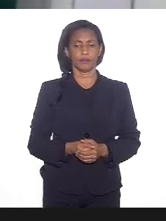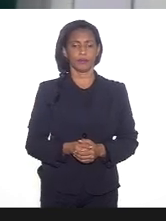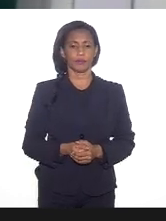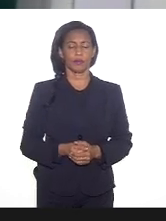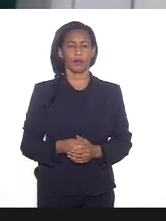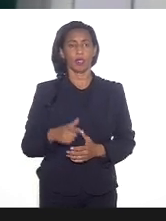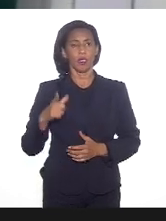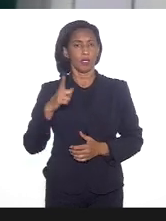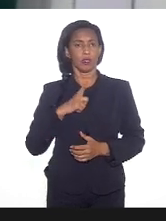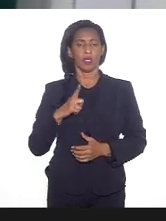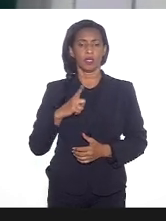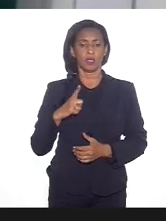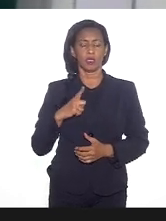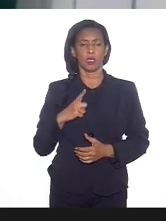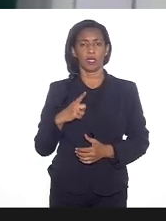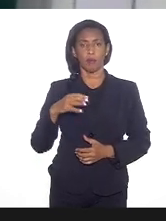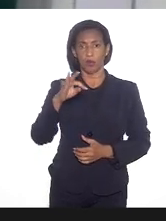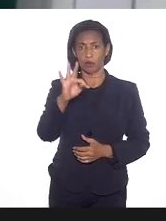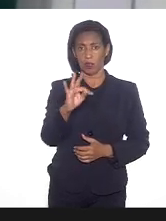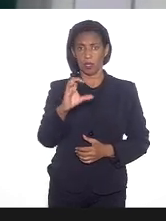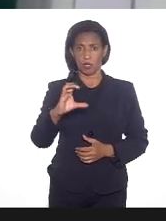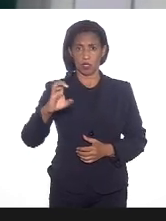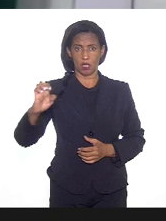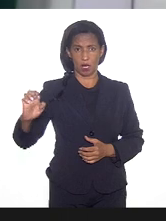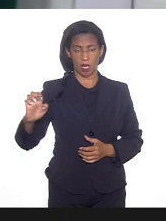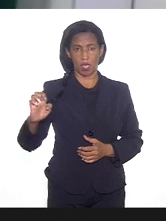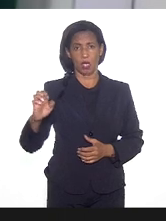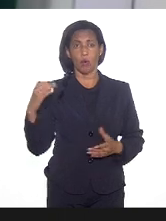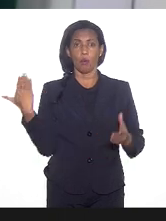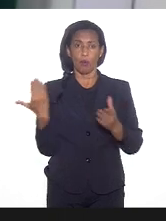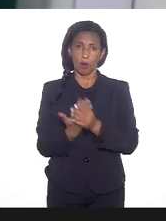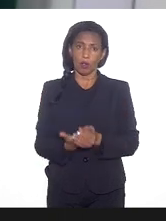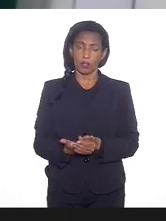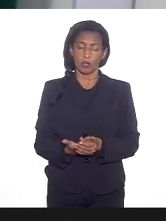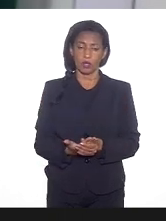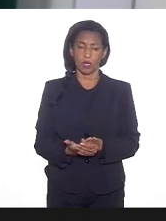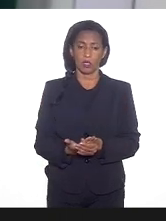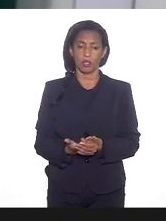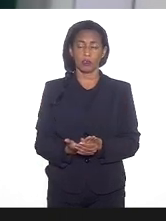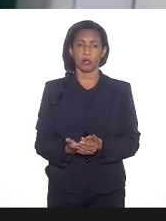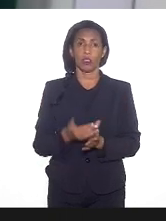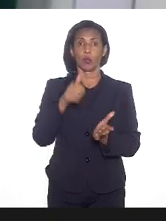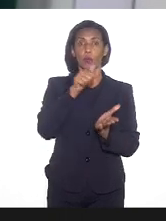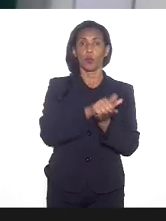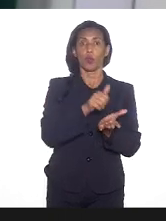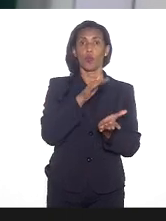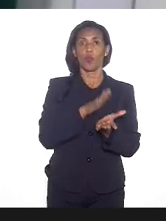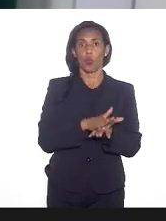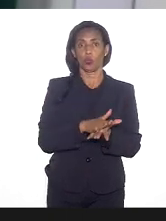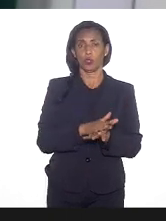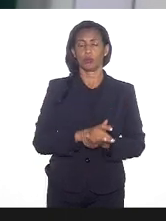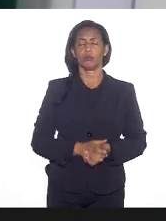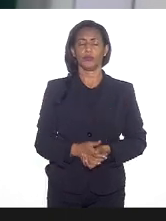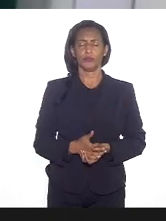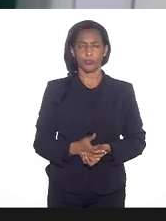E que haja, por parte do TCE, aberto devido processo, aplicação de multas, né?